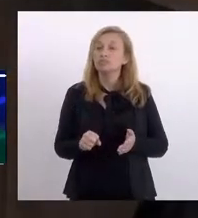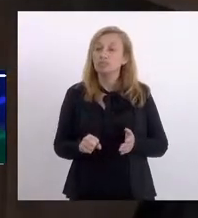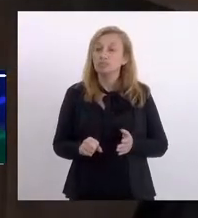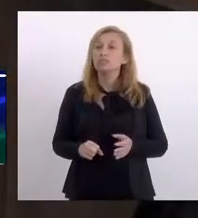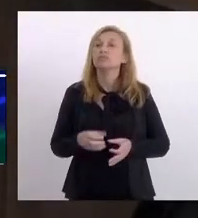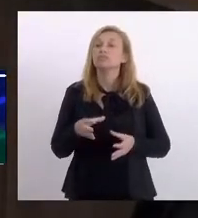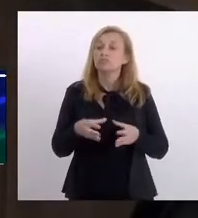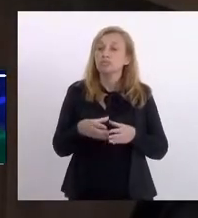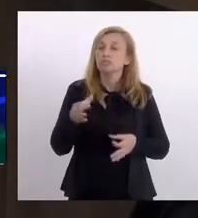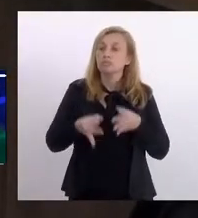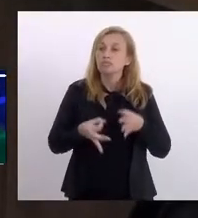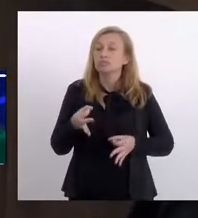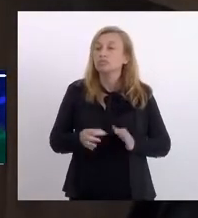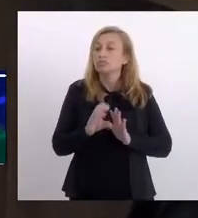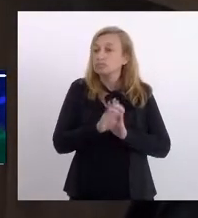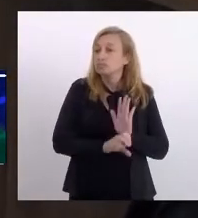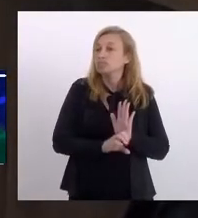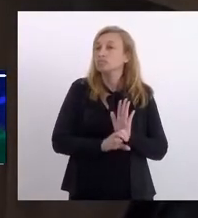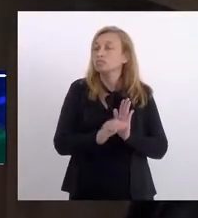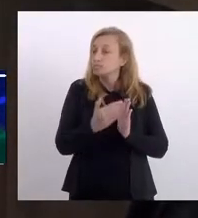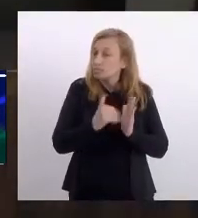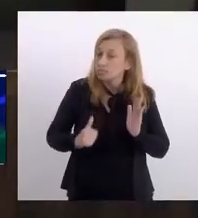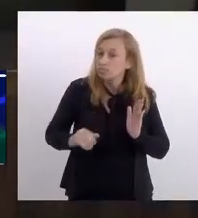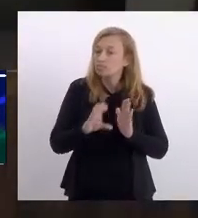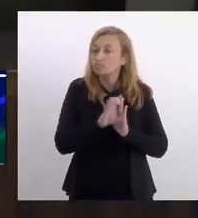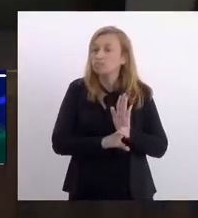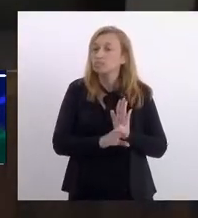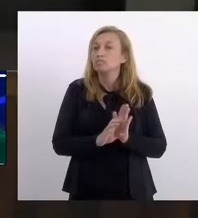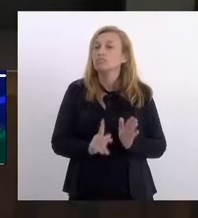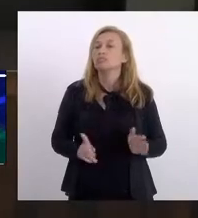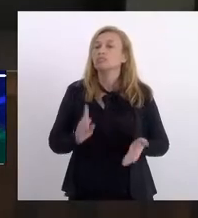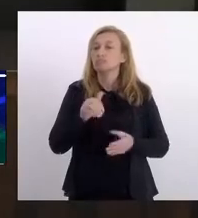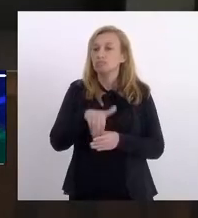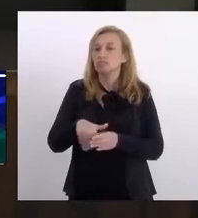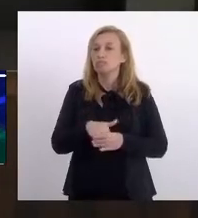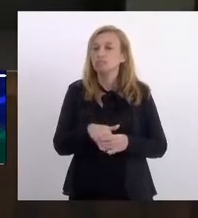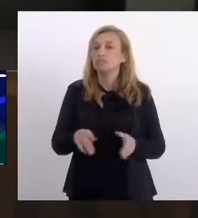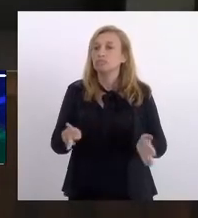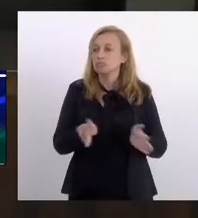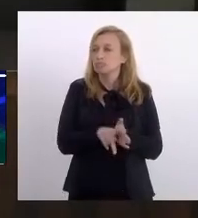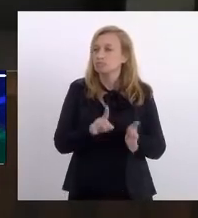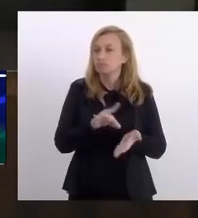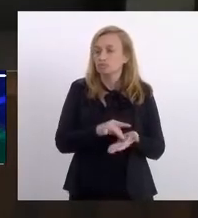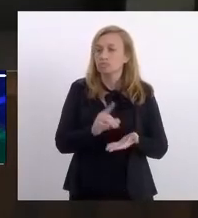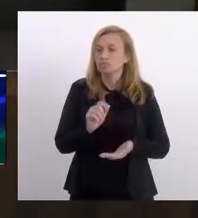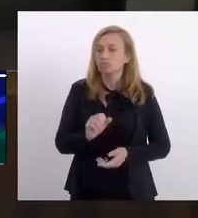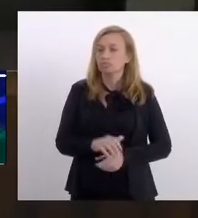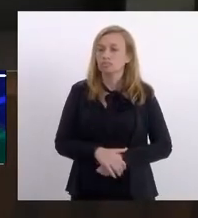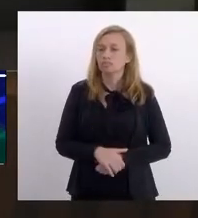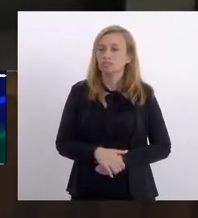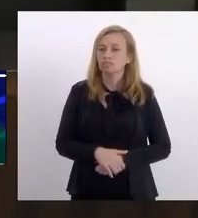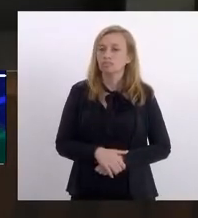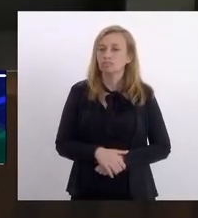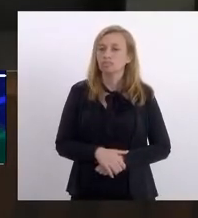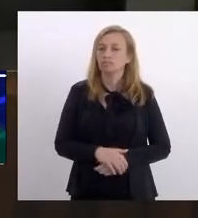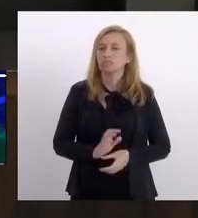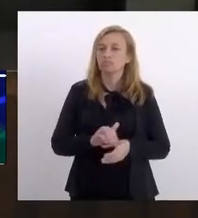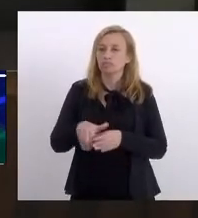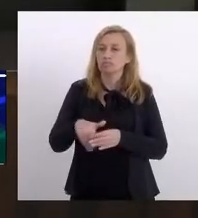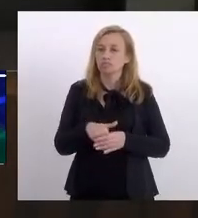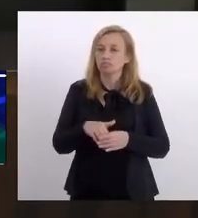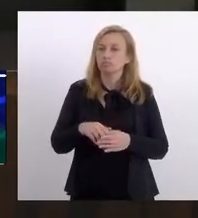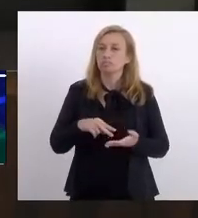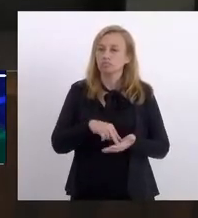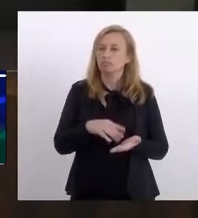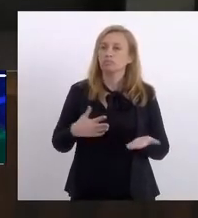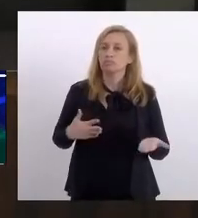Comissão de Justiça, as emendas. Eu estou retirando as emendas. Então vamos votar o projeto original, que está em votação. Os senhores que